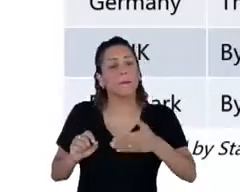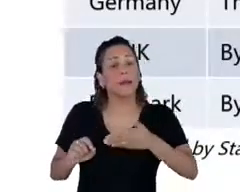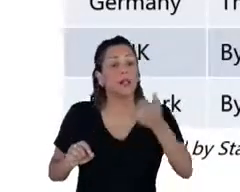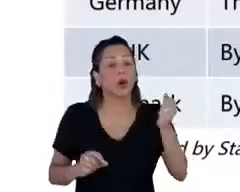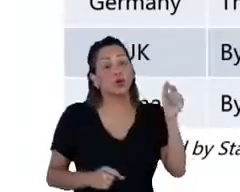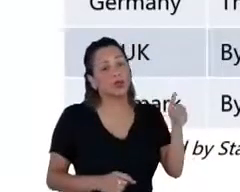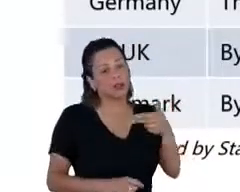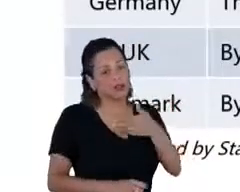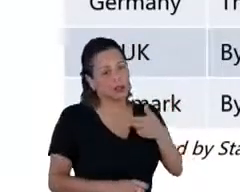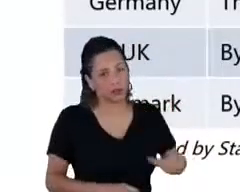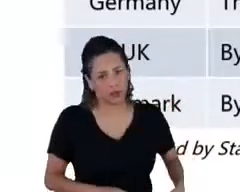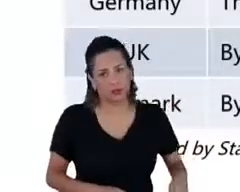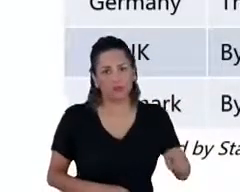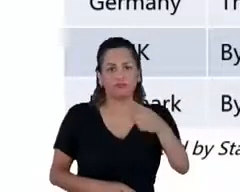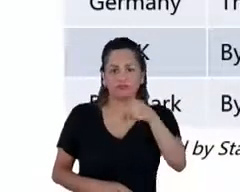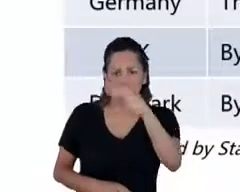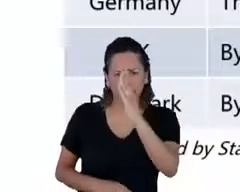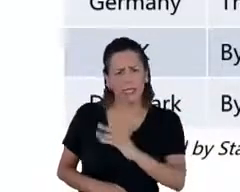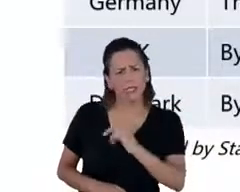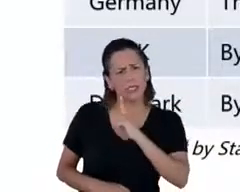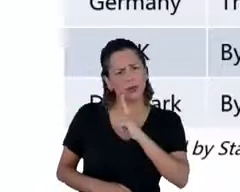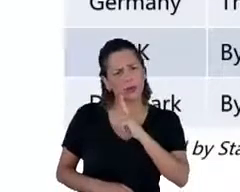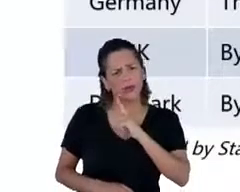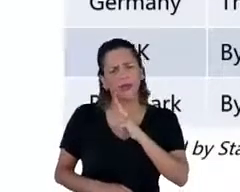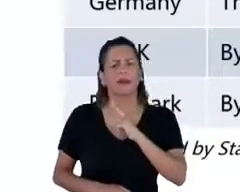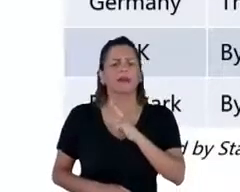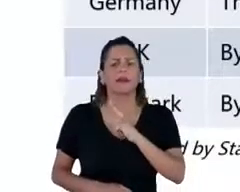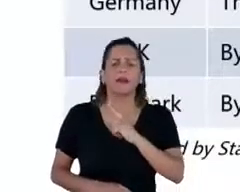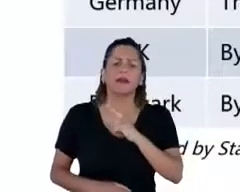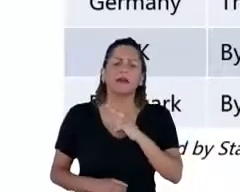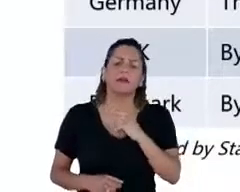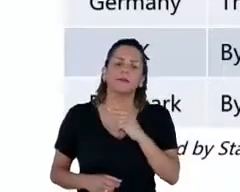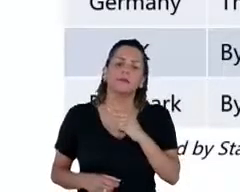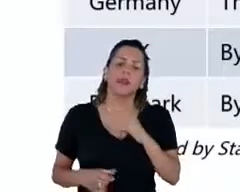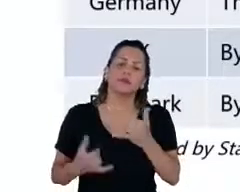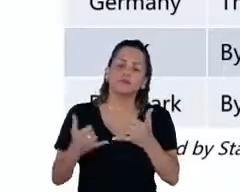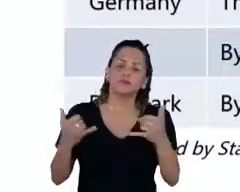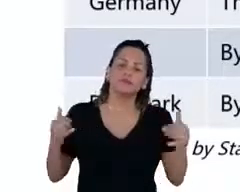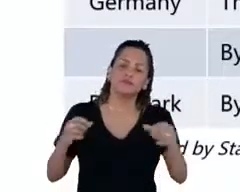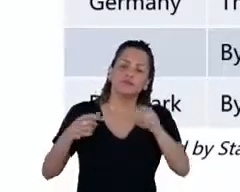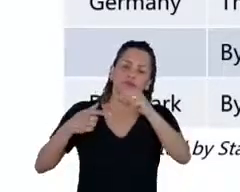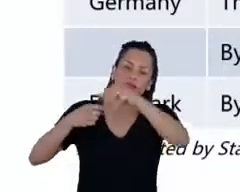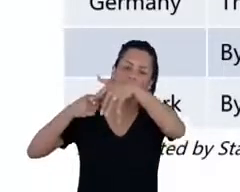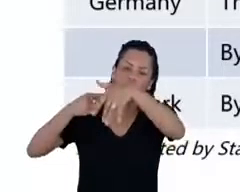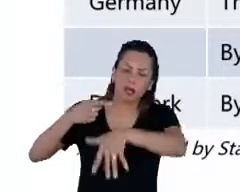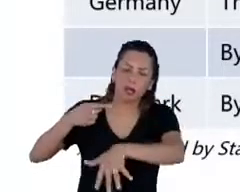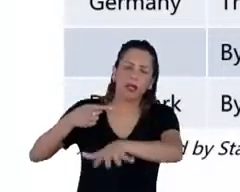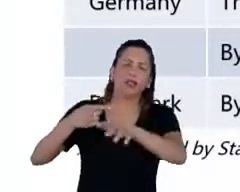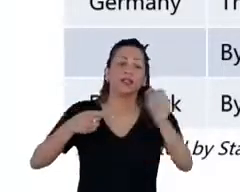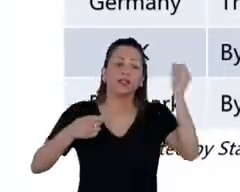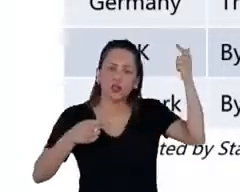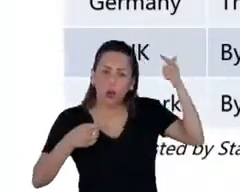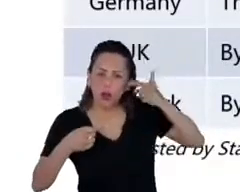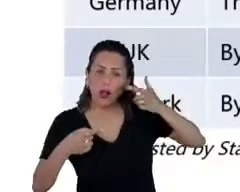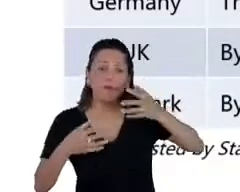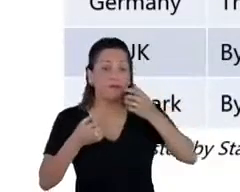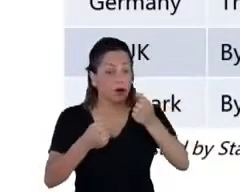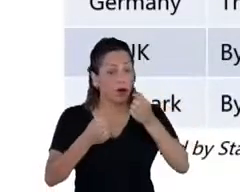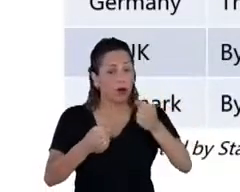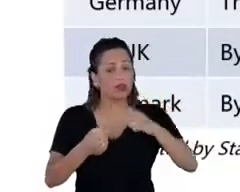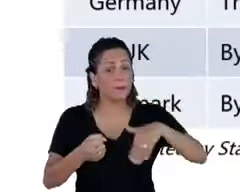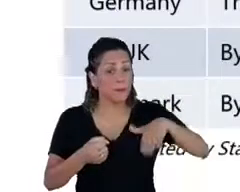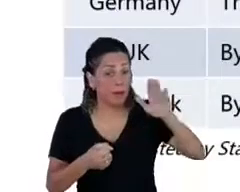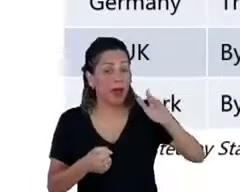Vocês têm muita geração hidrelétrica e solar também, muito mais solar do que na